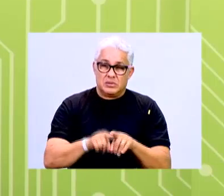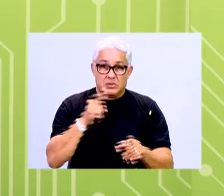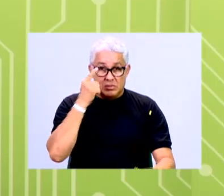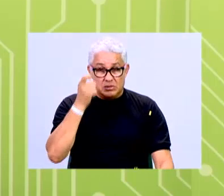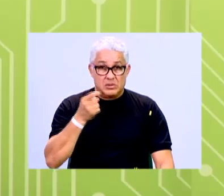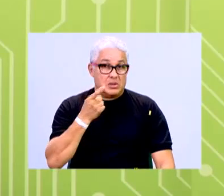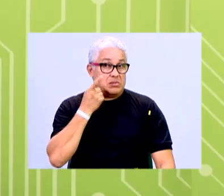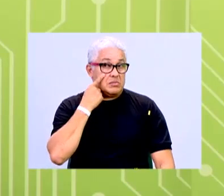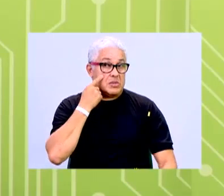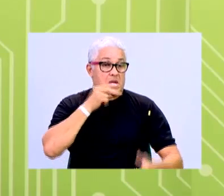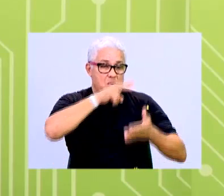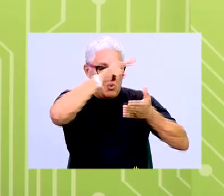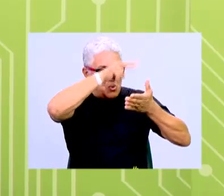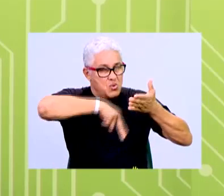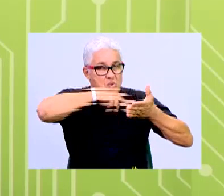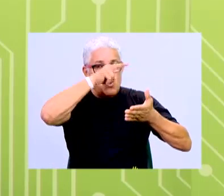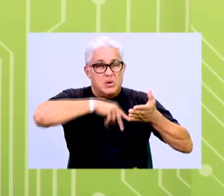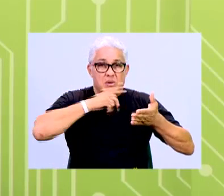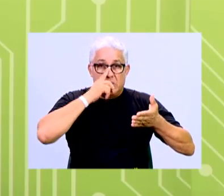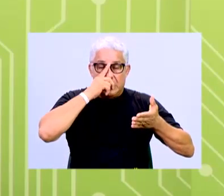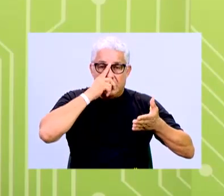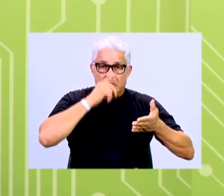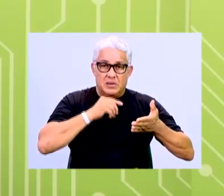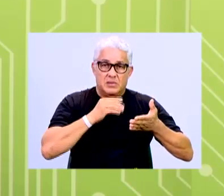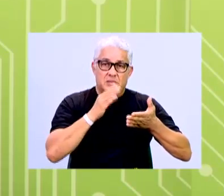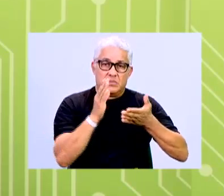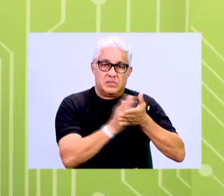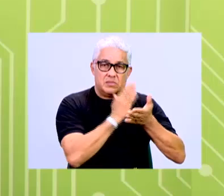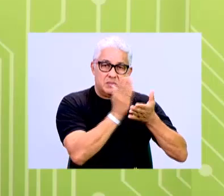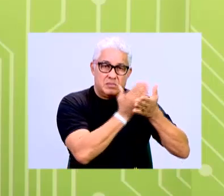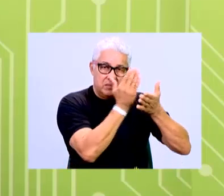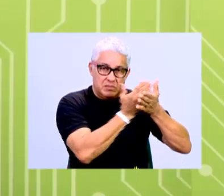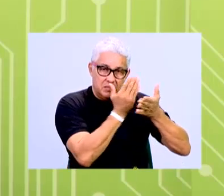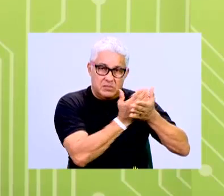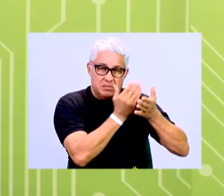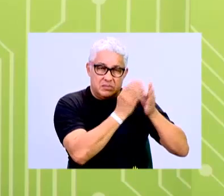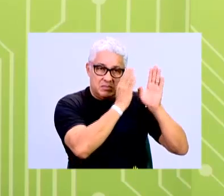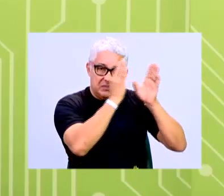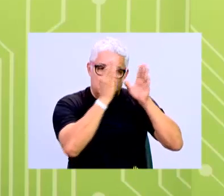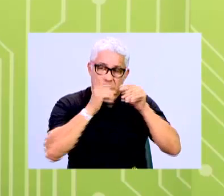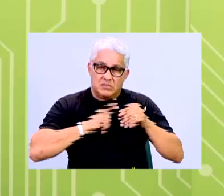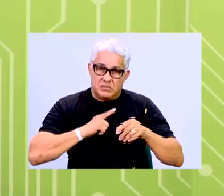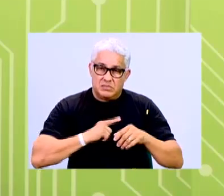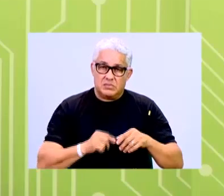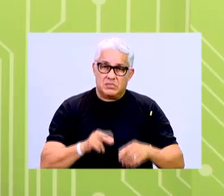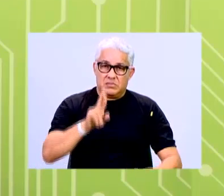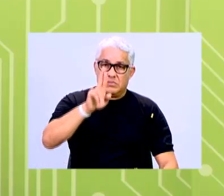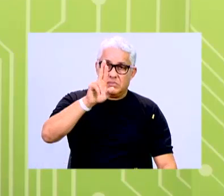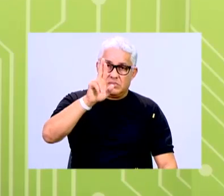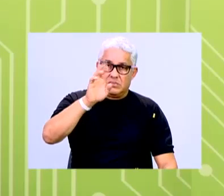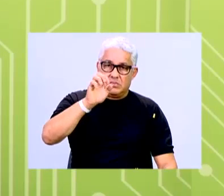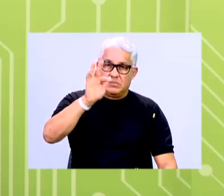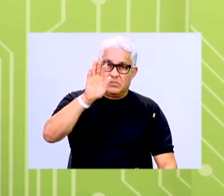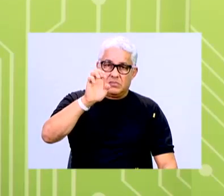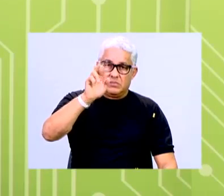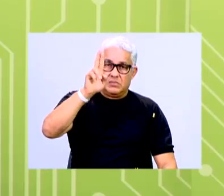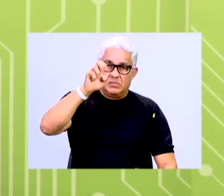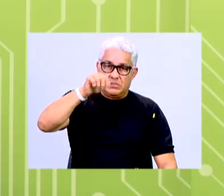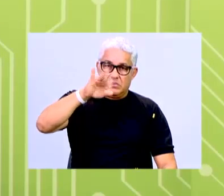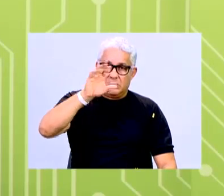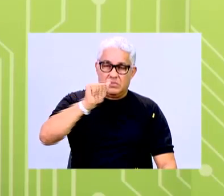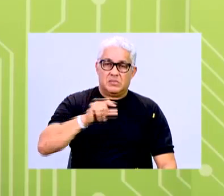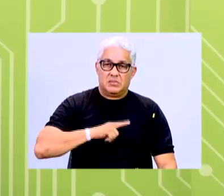senhores darem uma lida nas referências bibliográficas. Tá? Tem um livro digital que